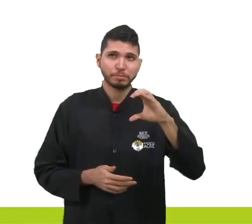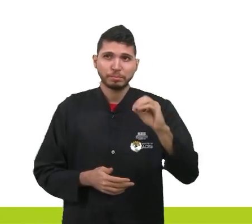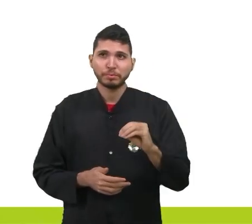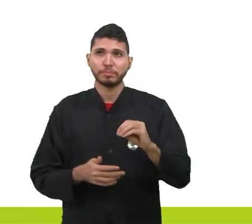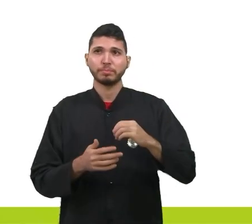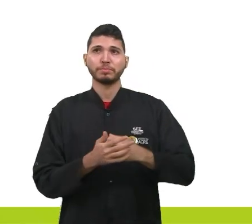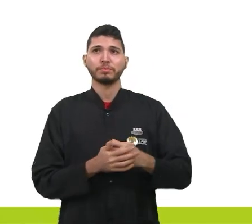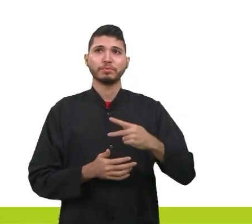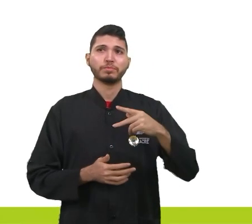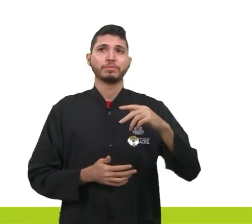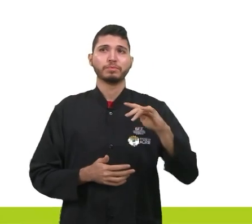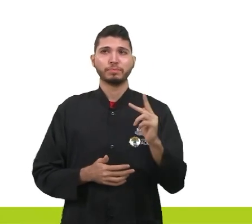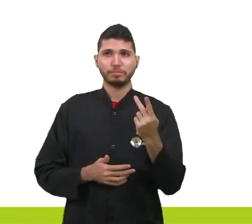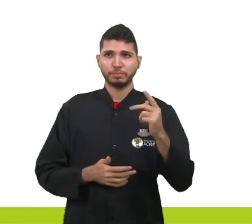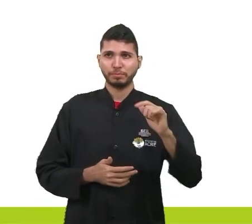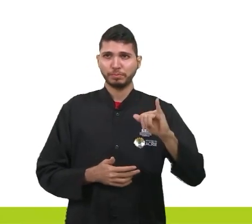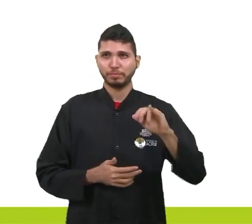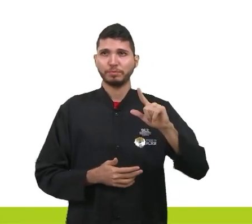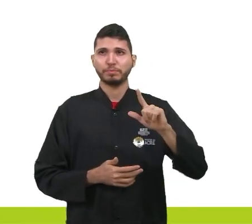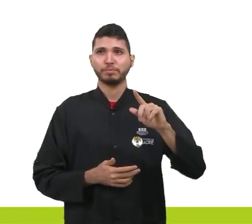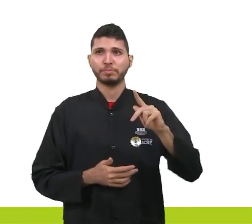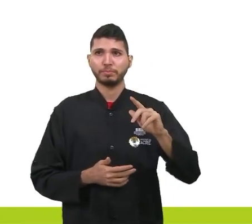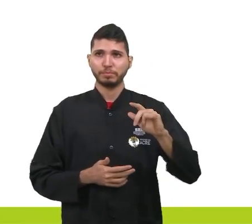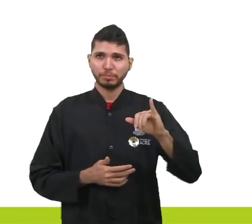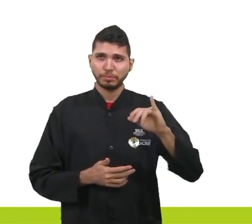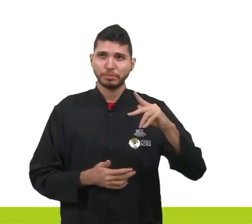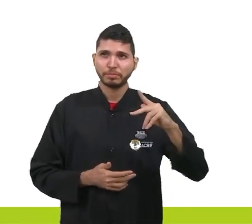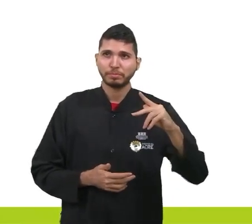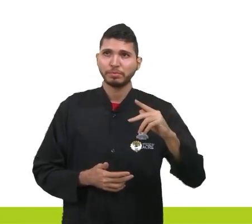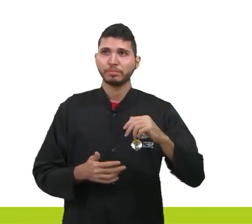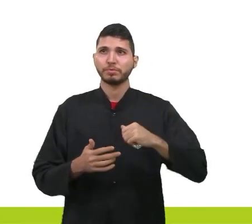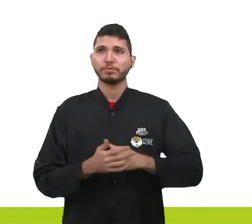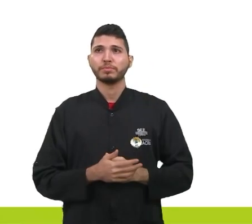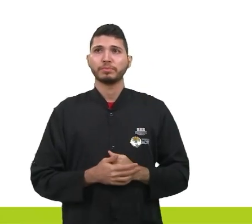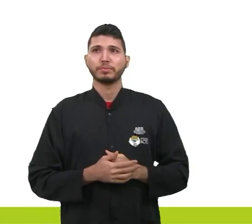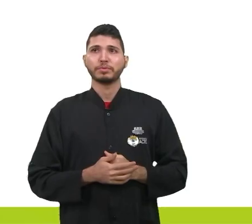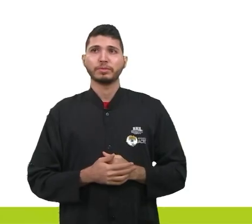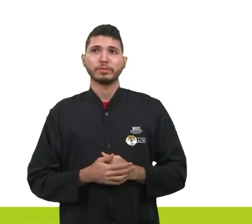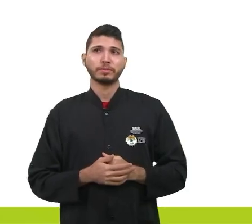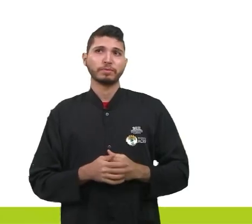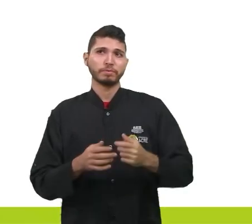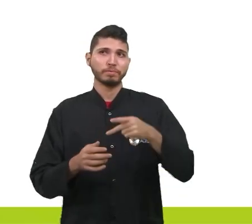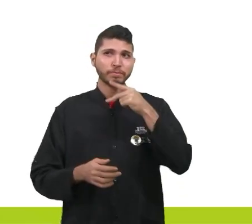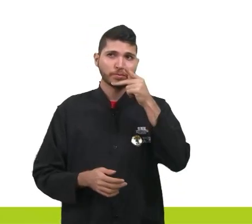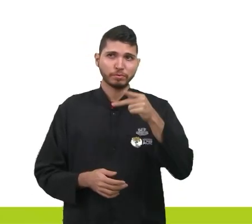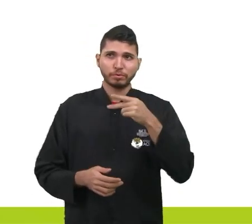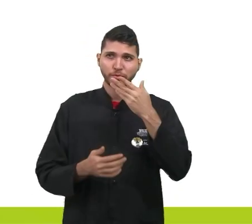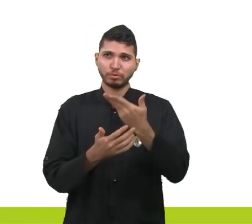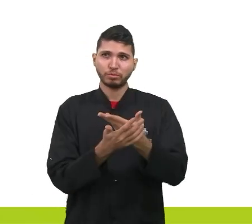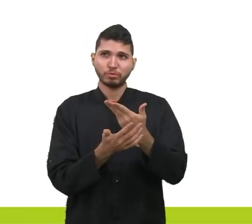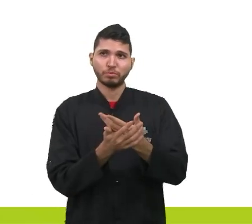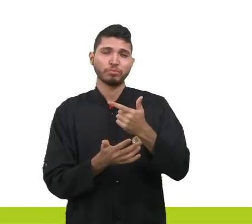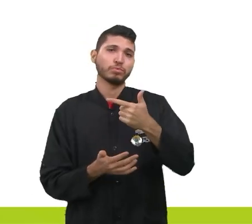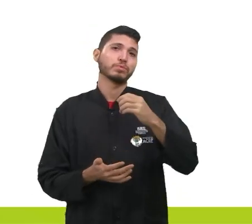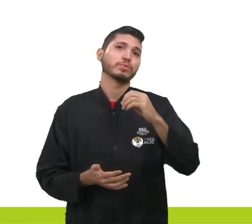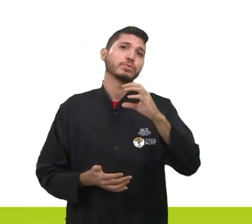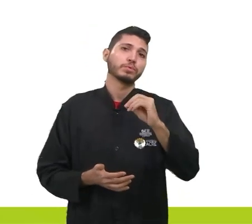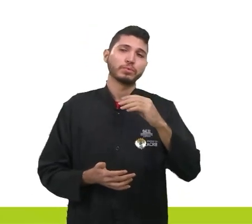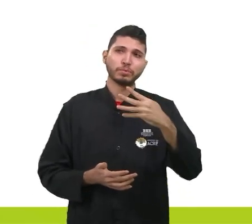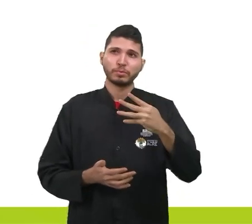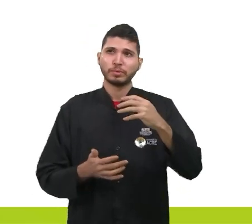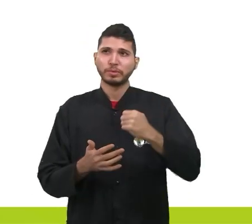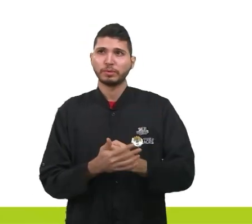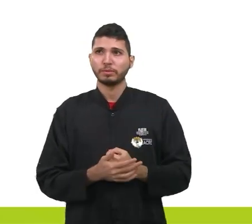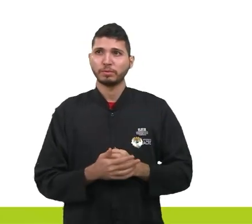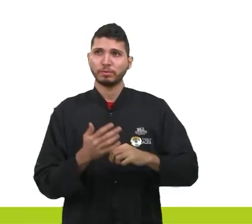Fernside, já alertava os estudos lá em 2004 que, como consequência do desmatamento em grande escala, nós teríamos o